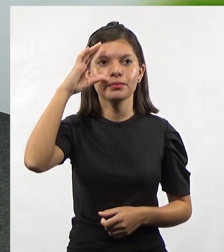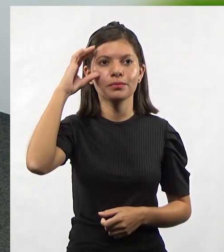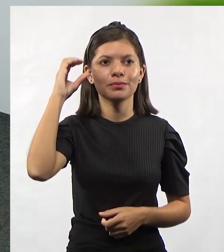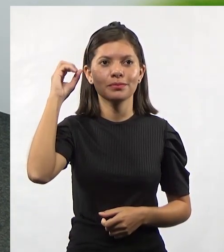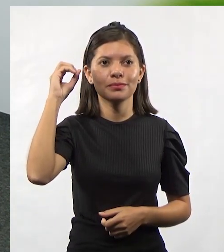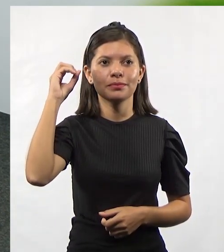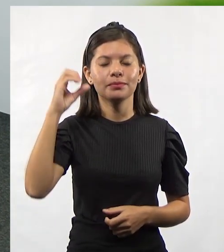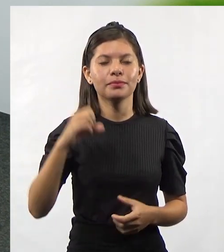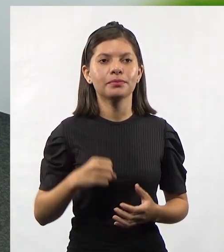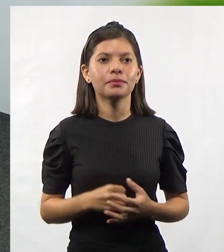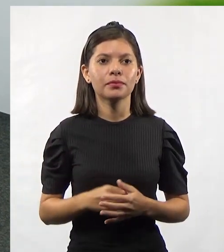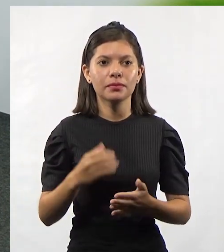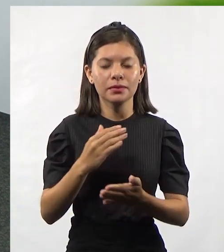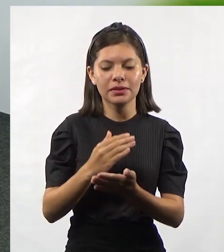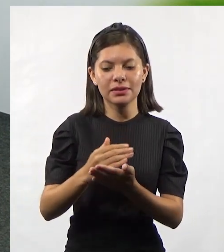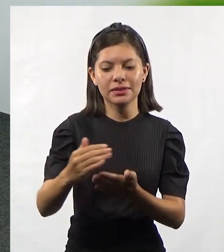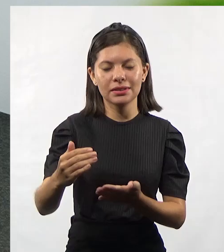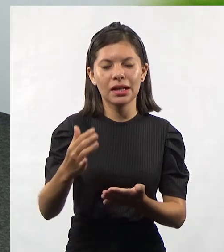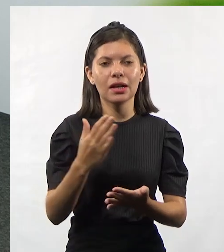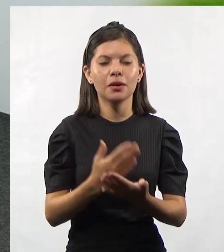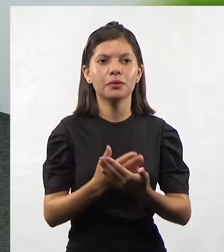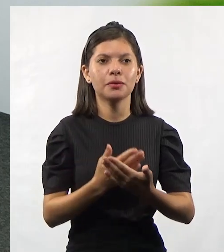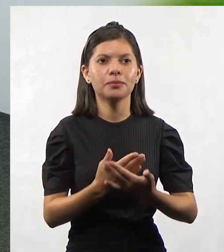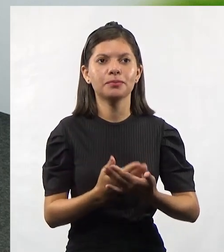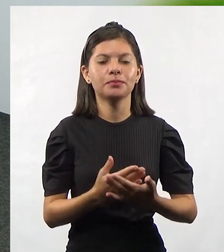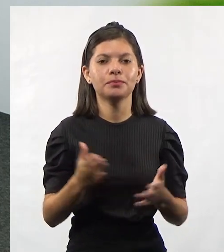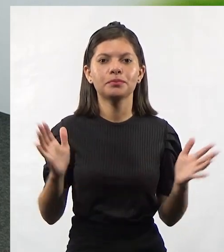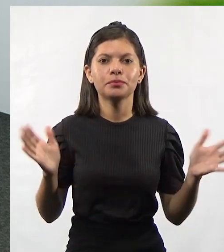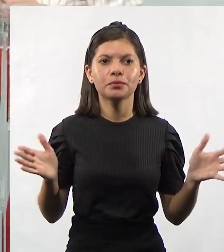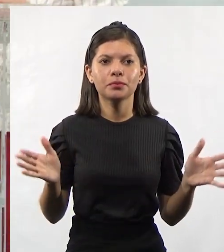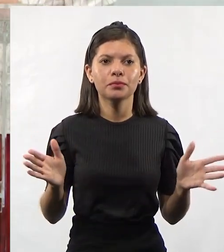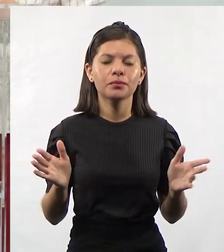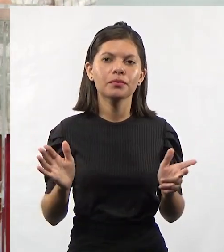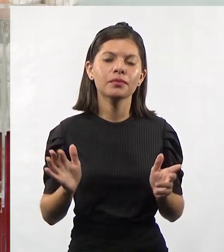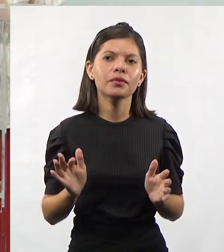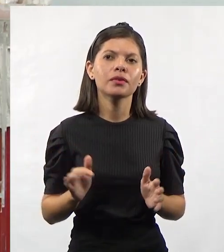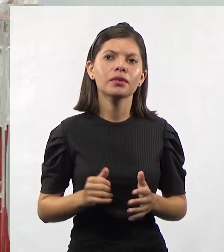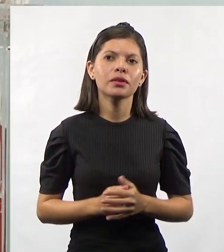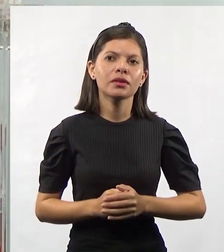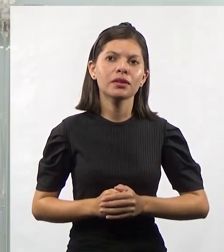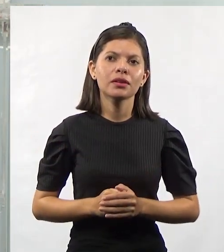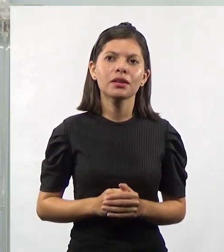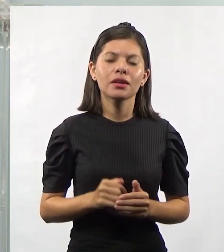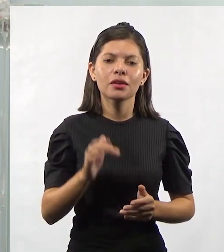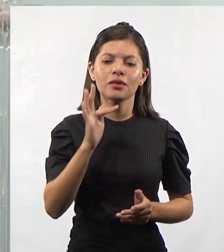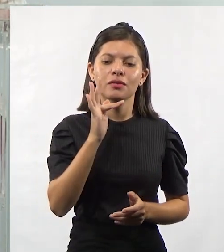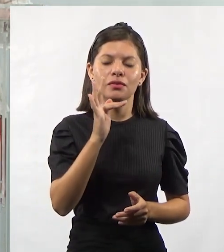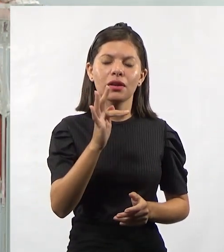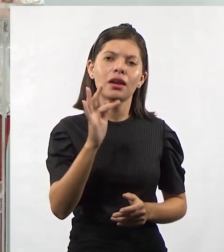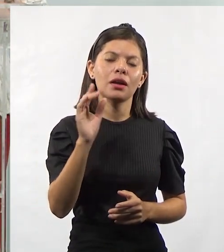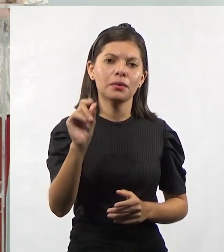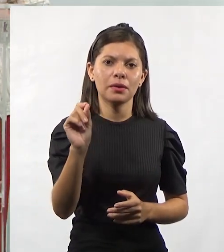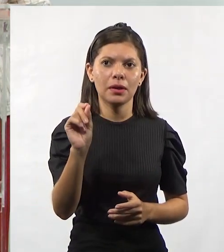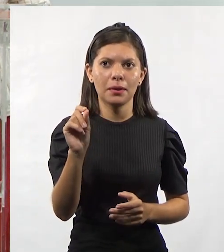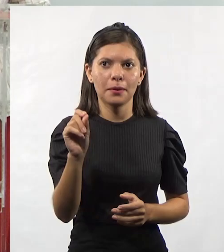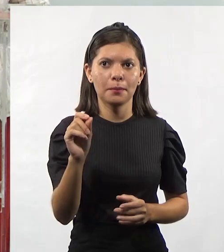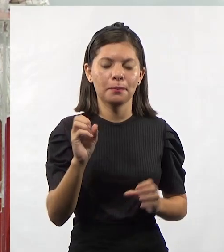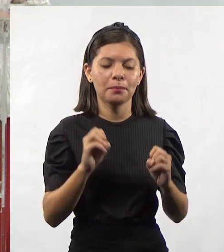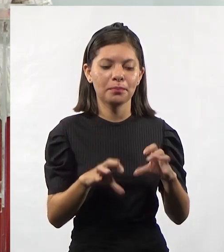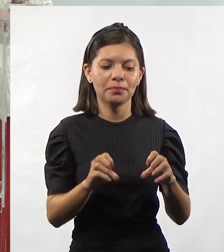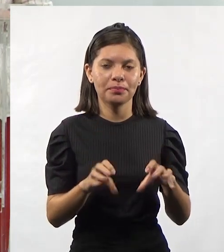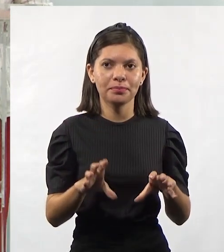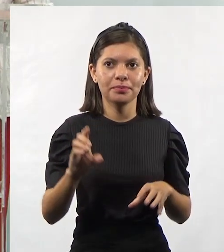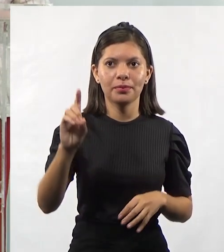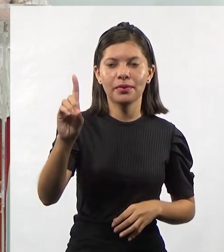CLEO. Vamos iniciar a nossa aula. Hoje nós vamos falar sobre a educação em direitos